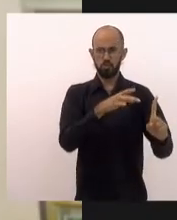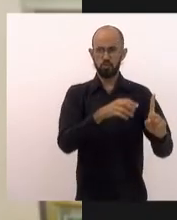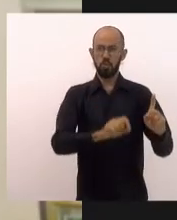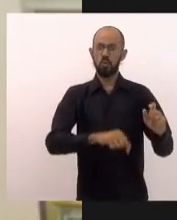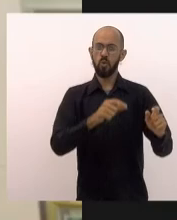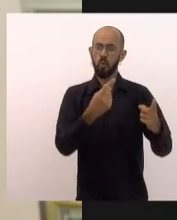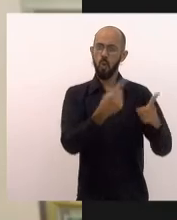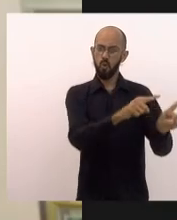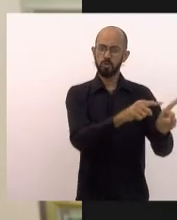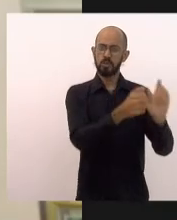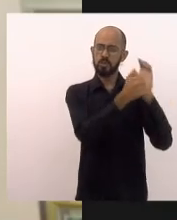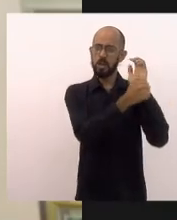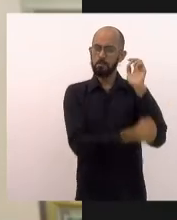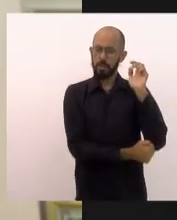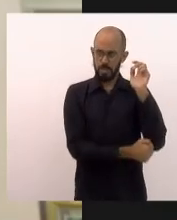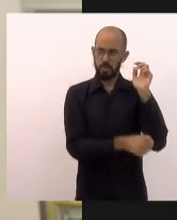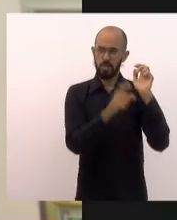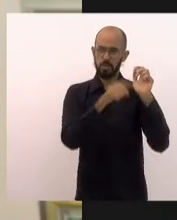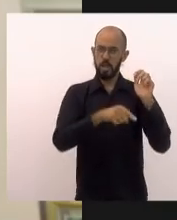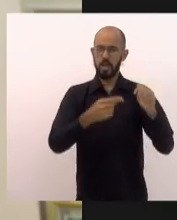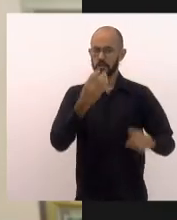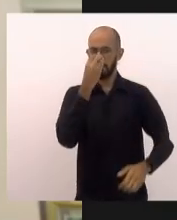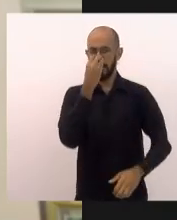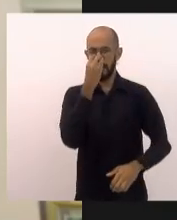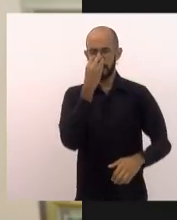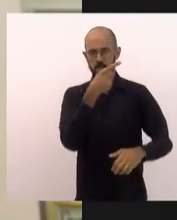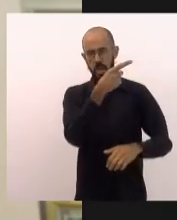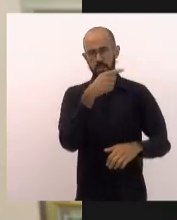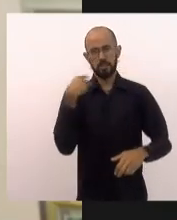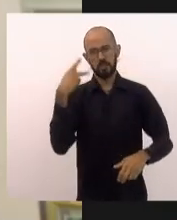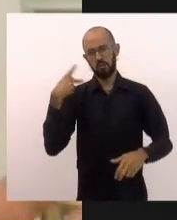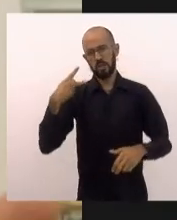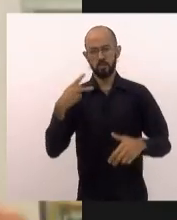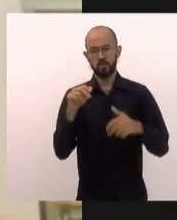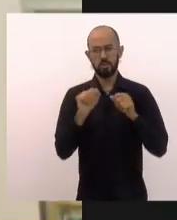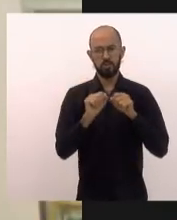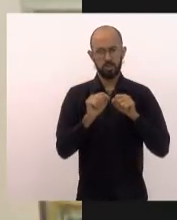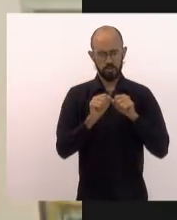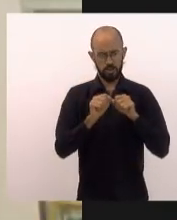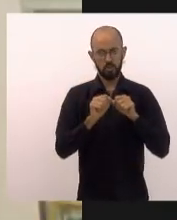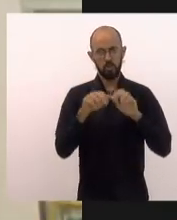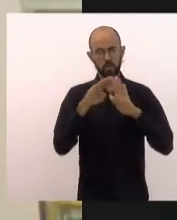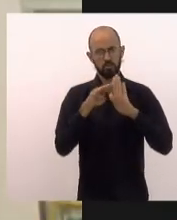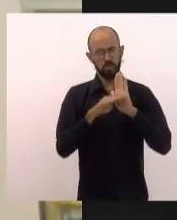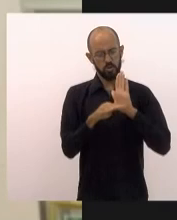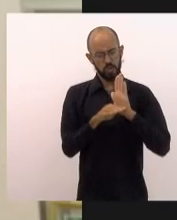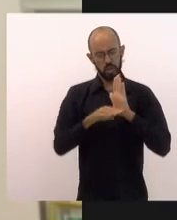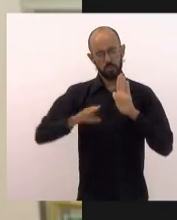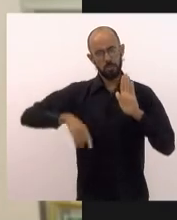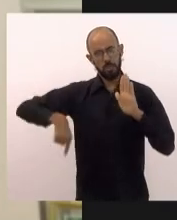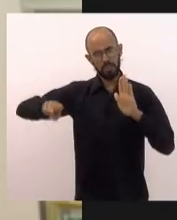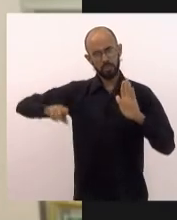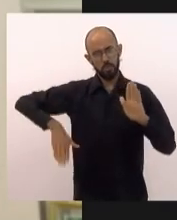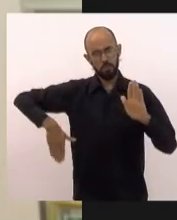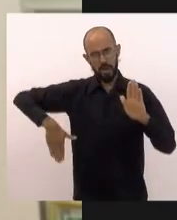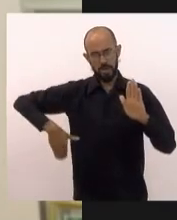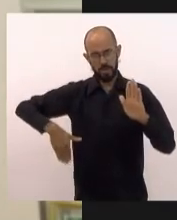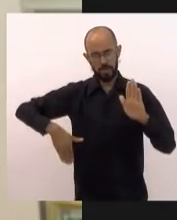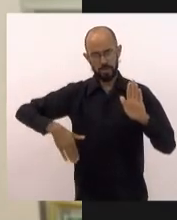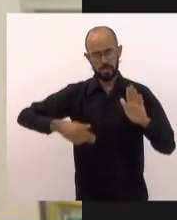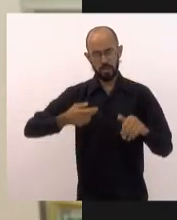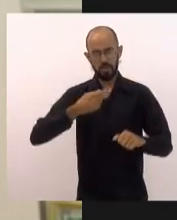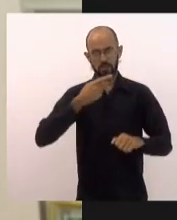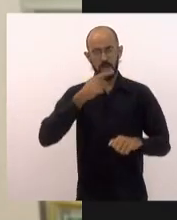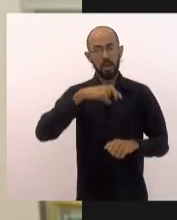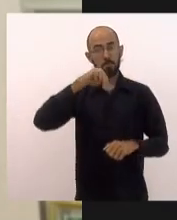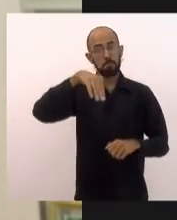é essa palhaçada que essa vereadora está fazendo desse projeto Partiu Praia, que parte do mandato dela, que, aliás, ela nem chama de mandato, porque eles não